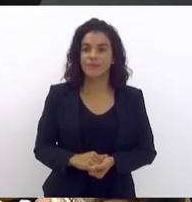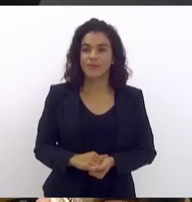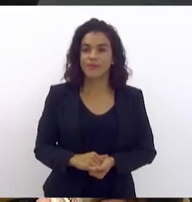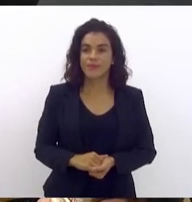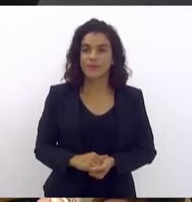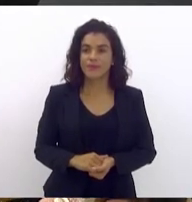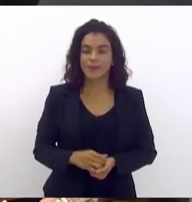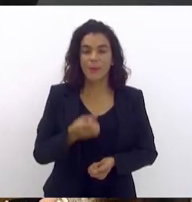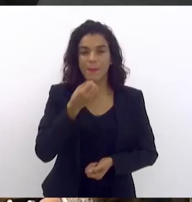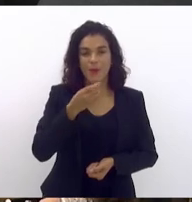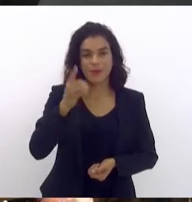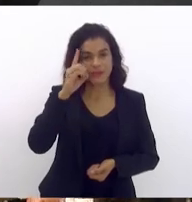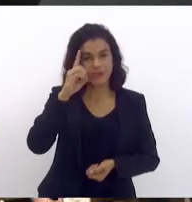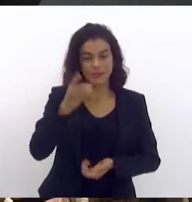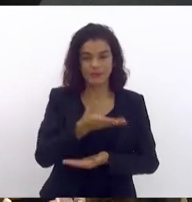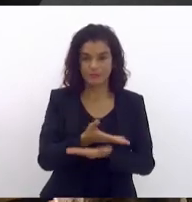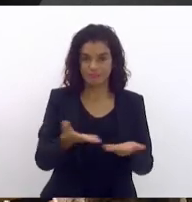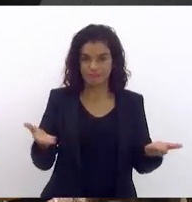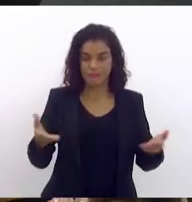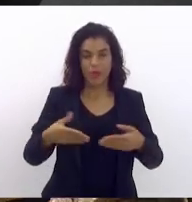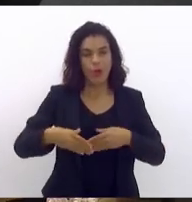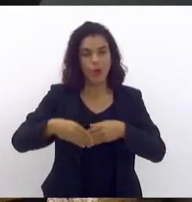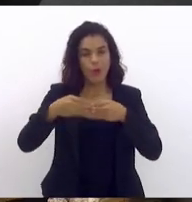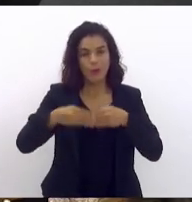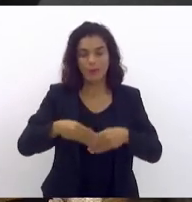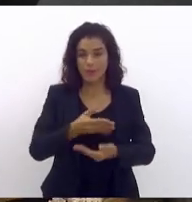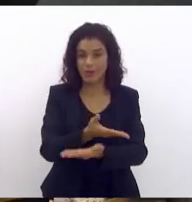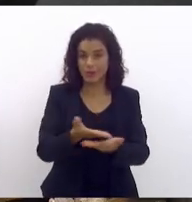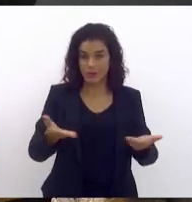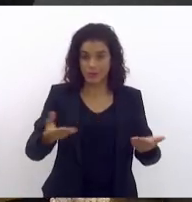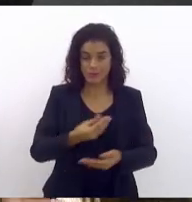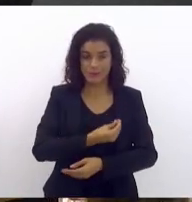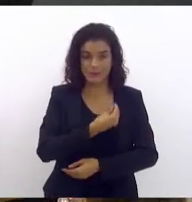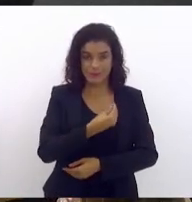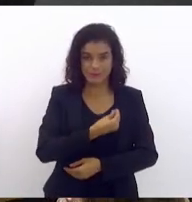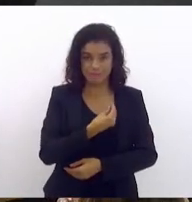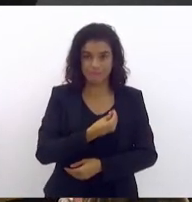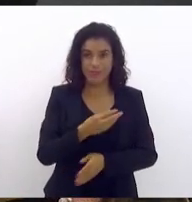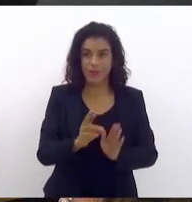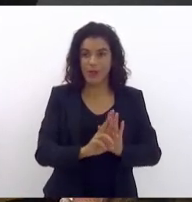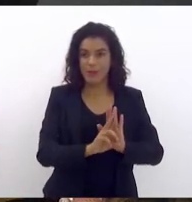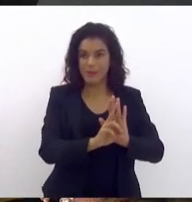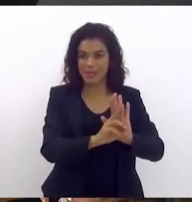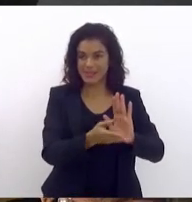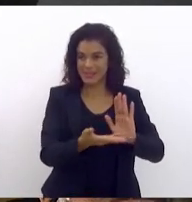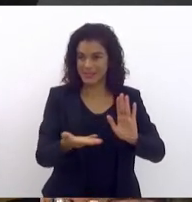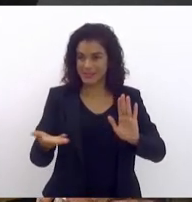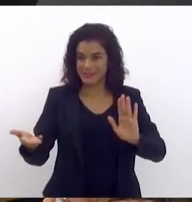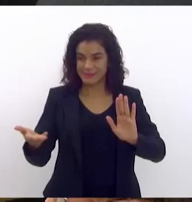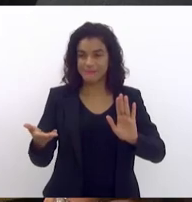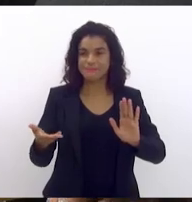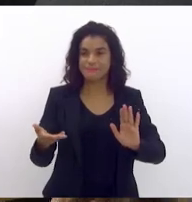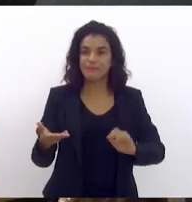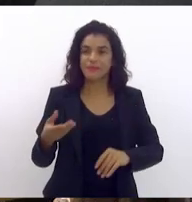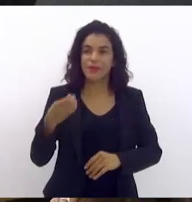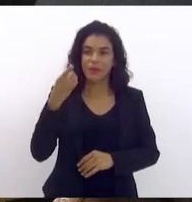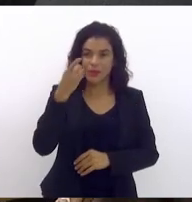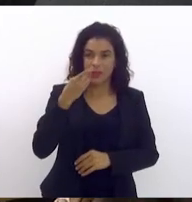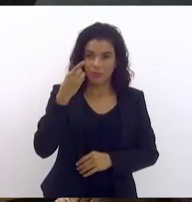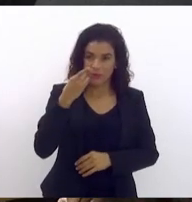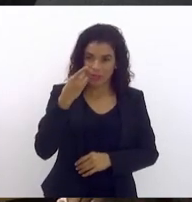bom bom dia a todos cumprimento todos os presentes e também os excelentíssimos representantes aqui da mesa na pessoa do